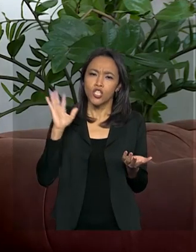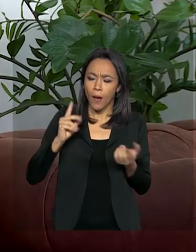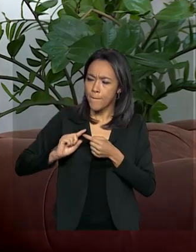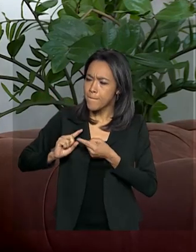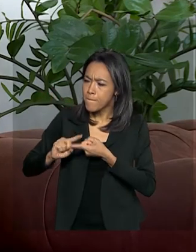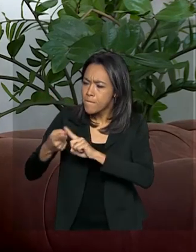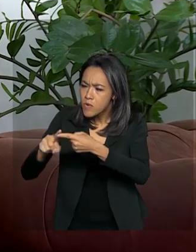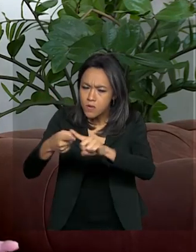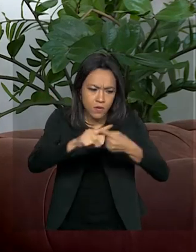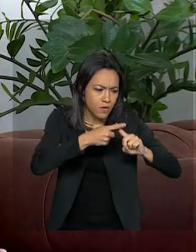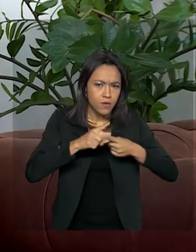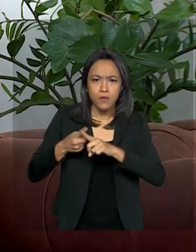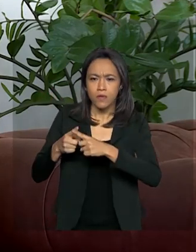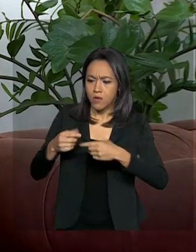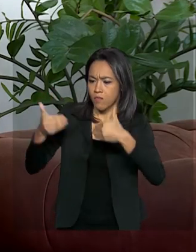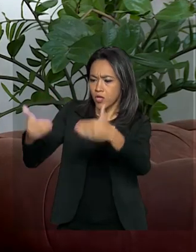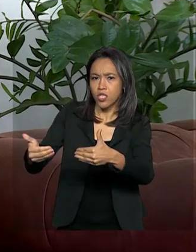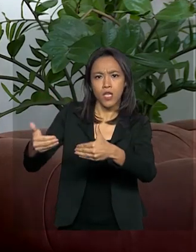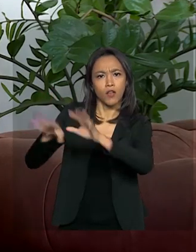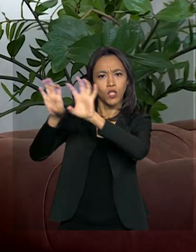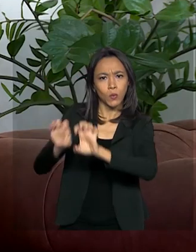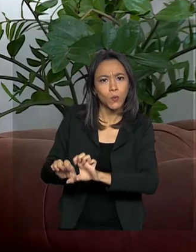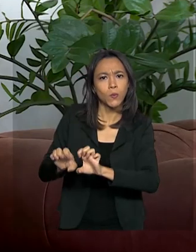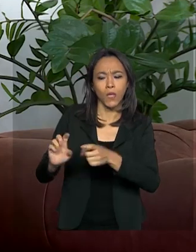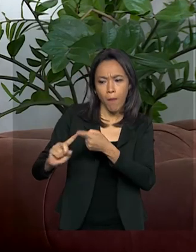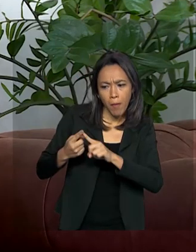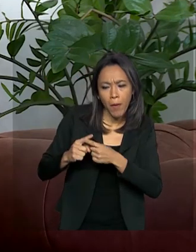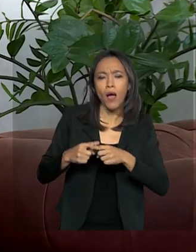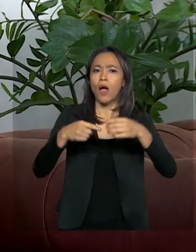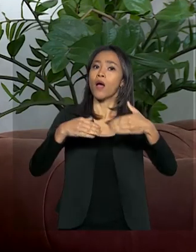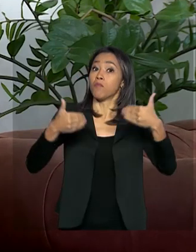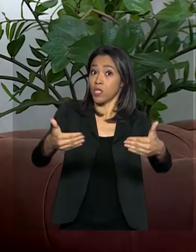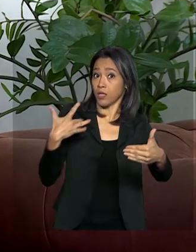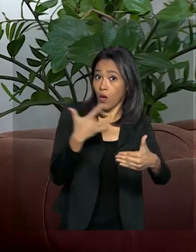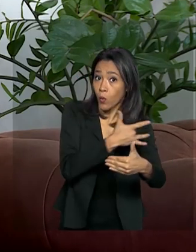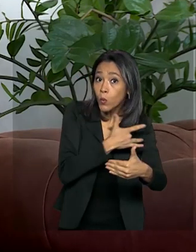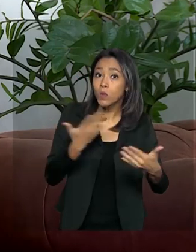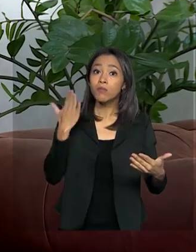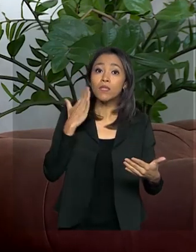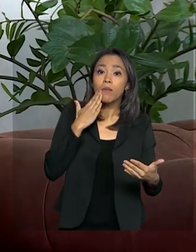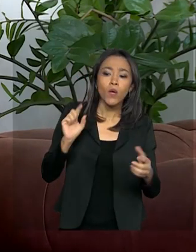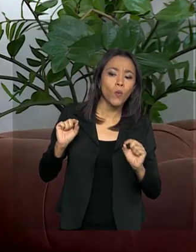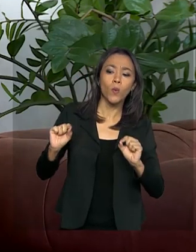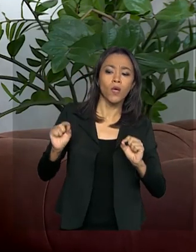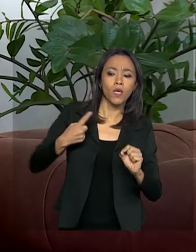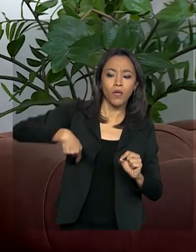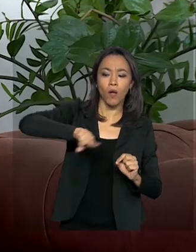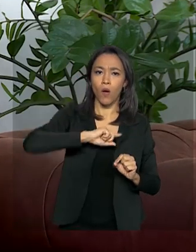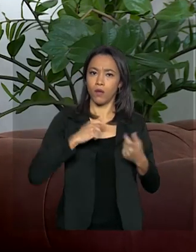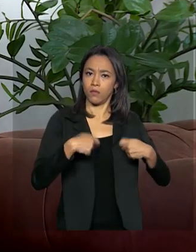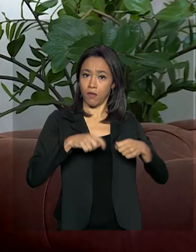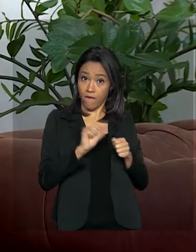nos articulamos com o ministério da infraestrutura que o ministério da saúde para saber o que é que nós possamos